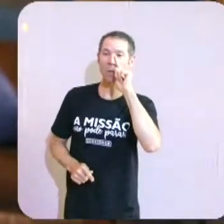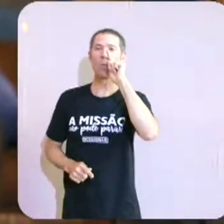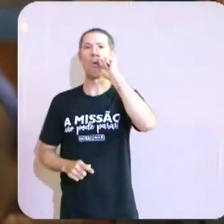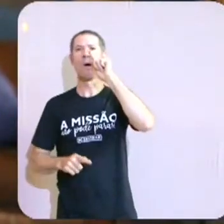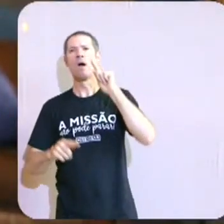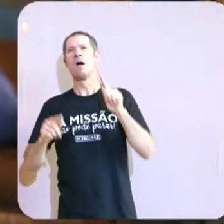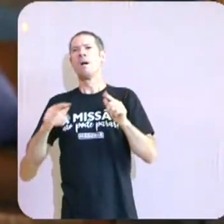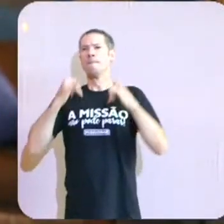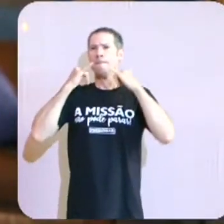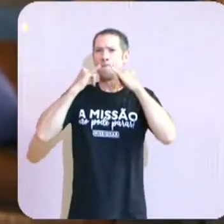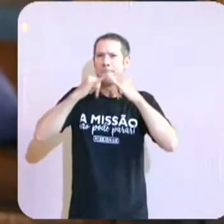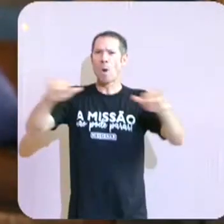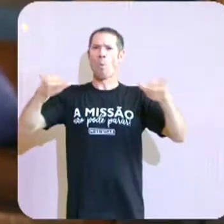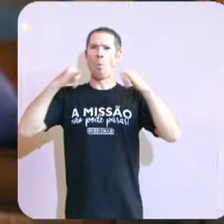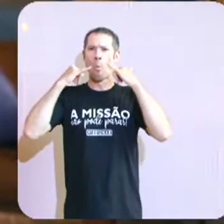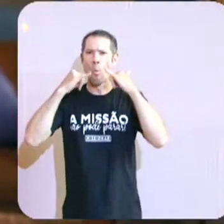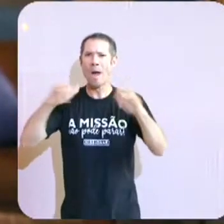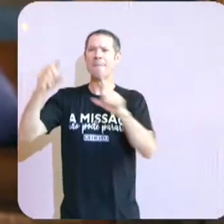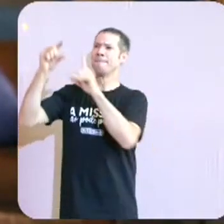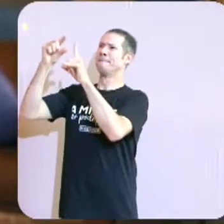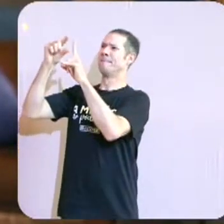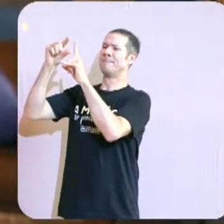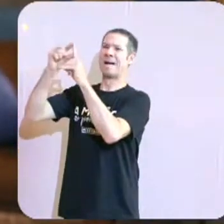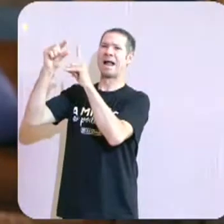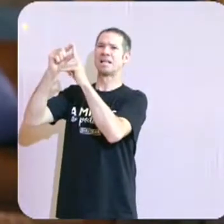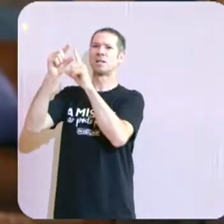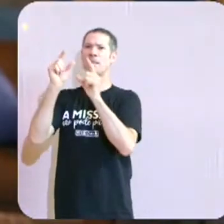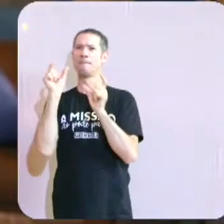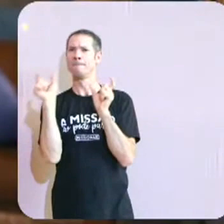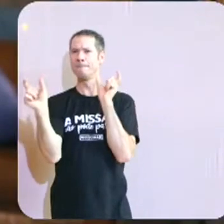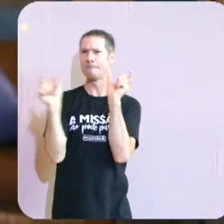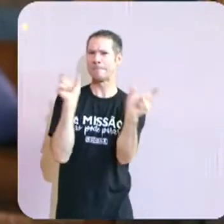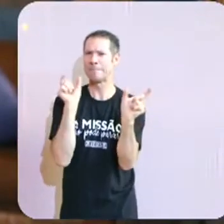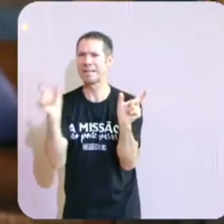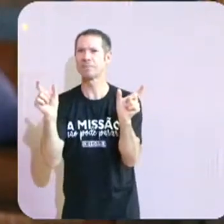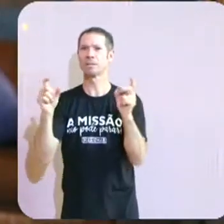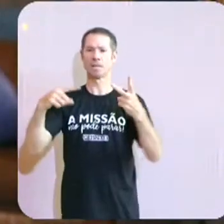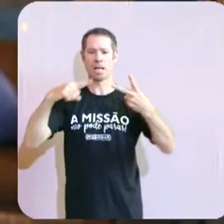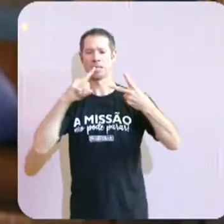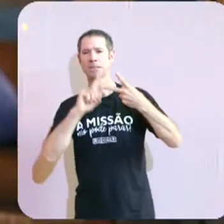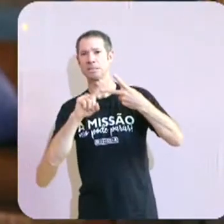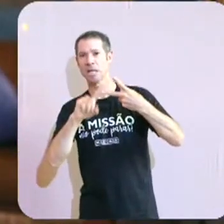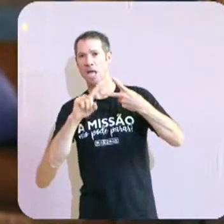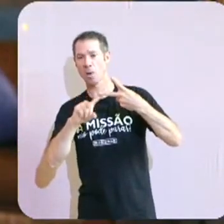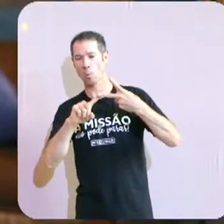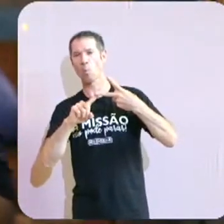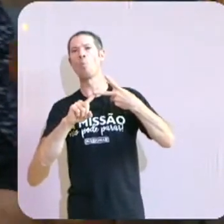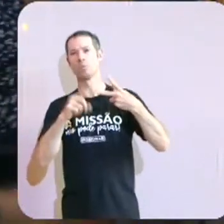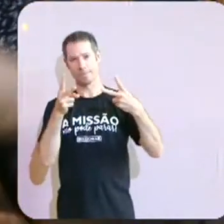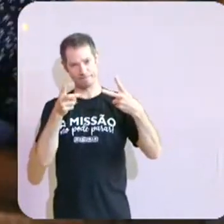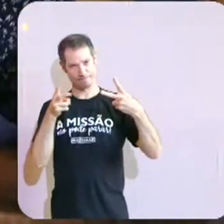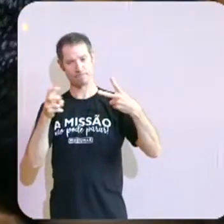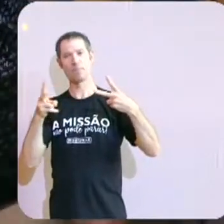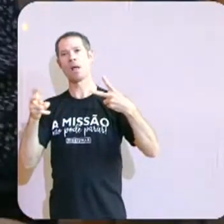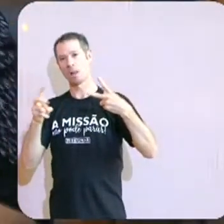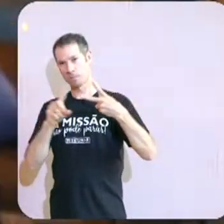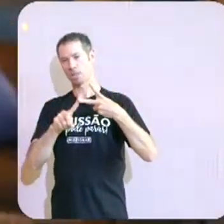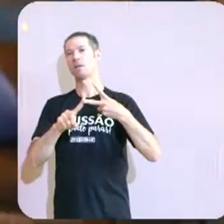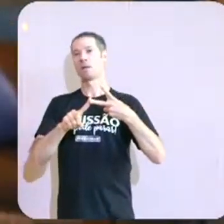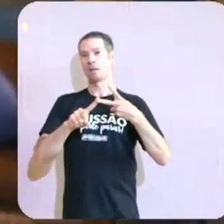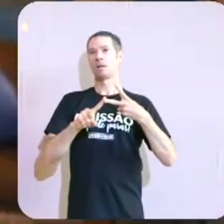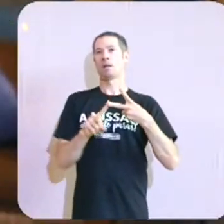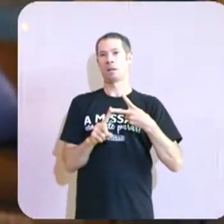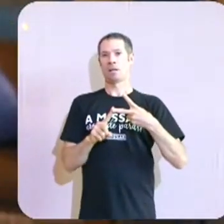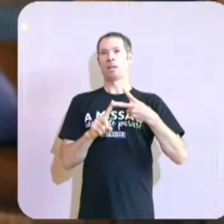significa proclamação. É a pregação verbal da mensagem. E a segunda que a gente vê aqui, ela diz